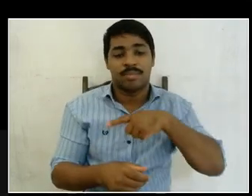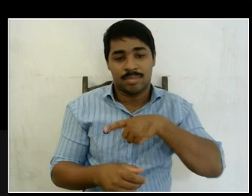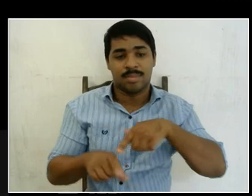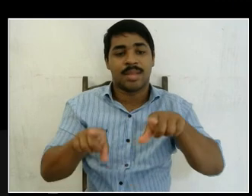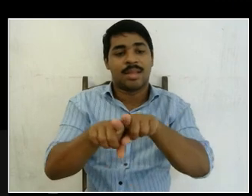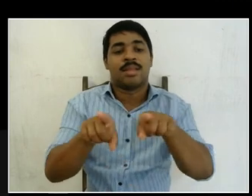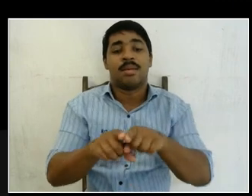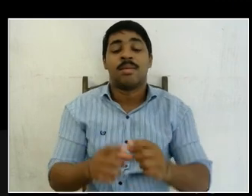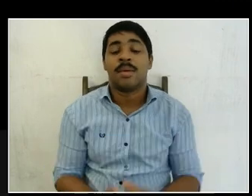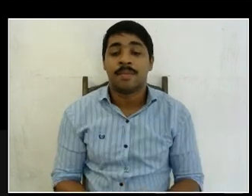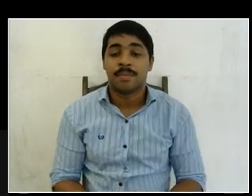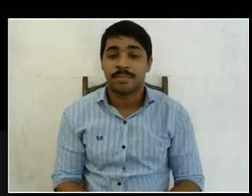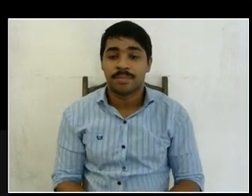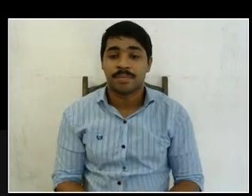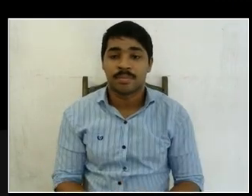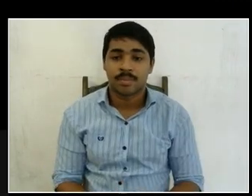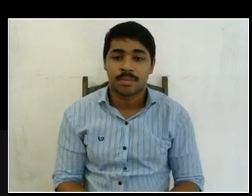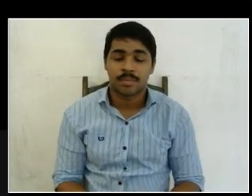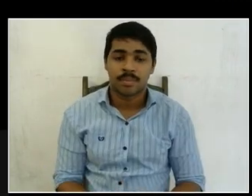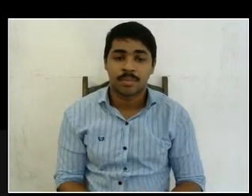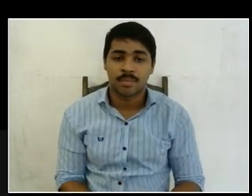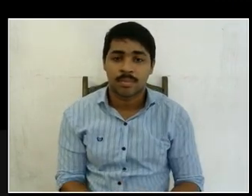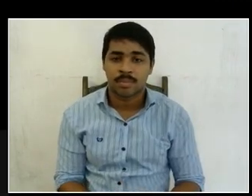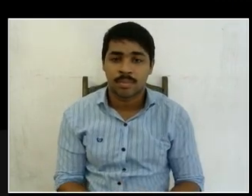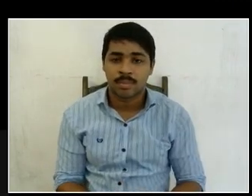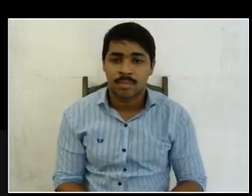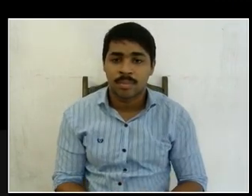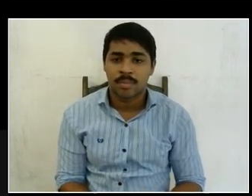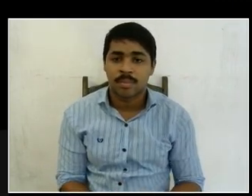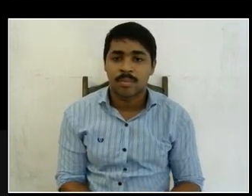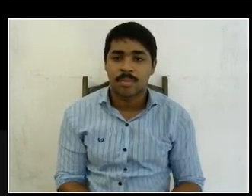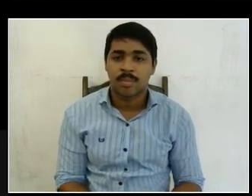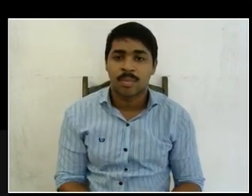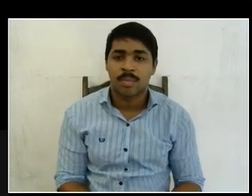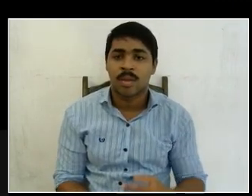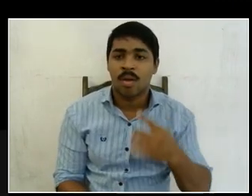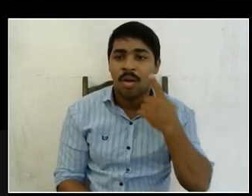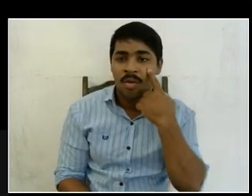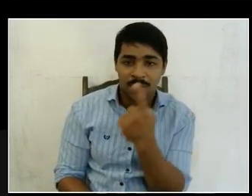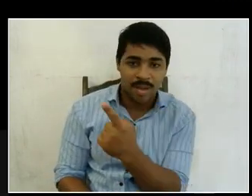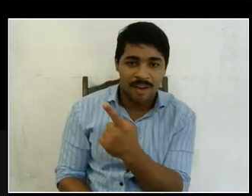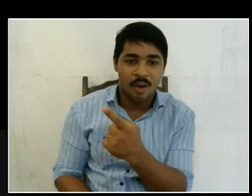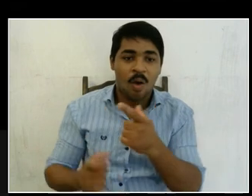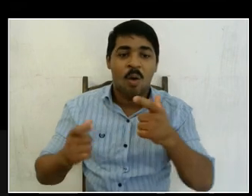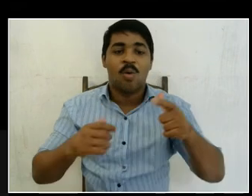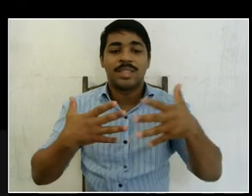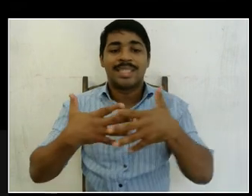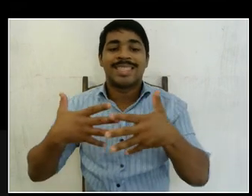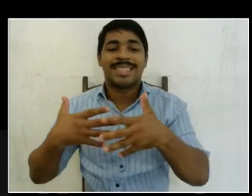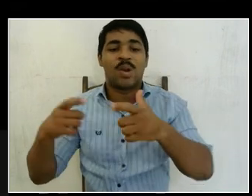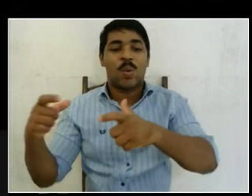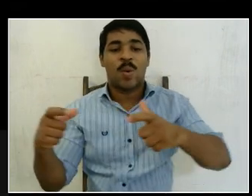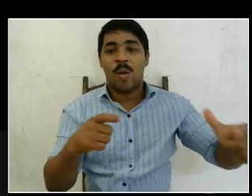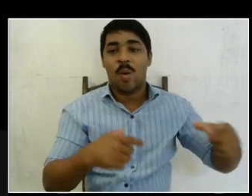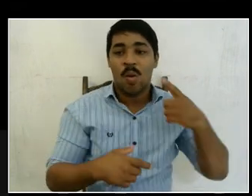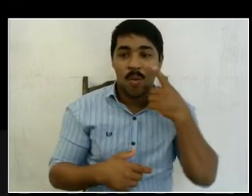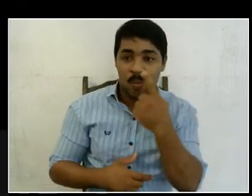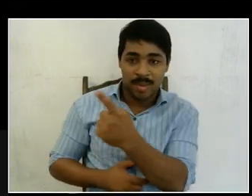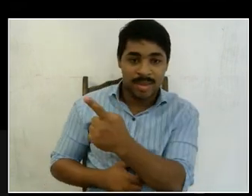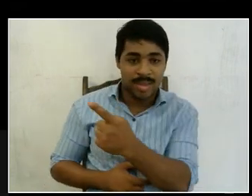E aqui nós temos uma figura mostrando cada um dos tecidos, ó. Então, o tecido nervoso, acabei de mostrar, ele é encontrado no cérebro,